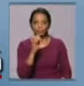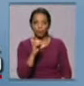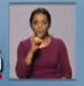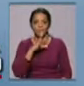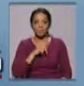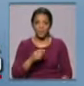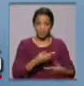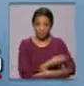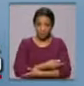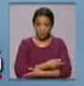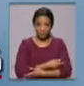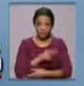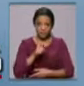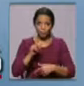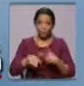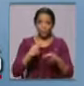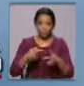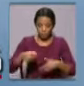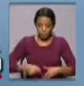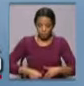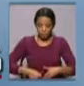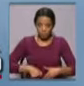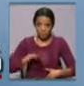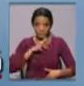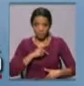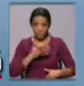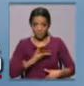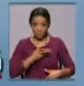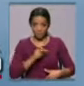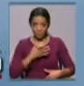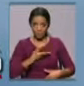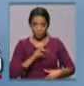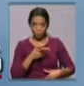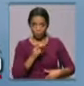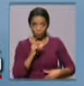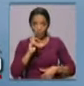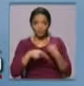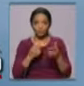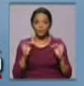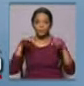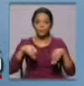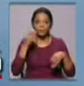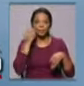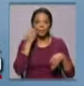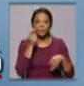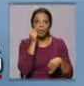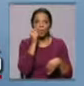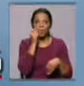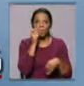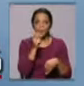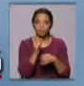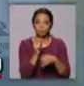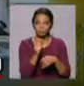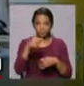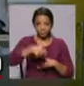esse núcleo é introduzido depois no óvulo da mãe da Dora sendo finalmente fertilizado com espermatozoide do pai do